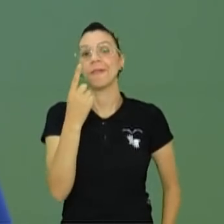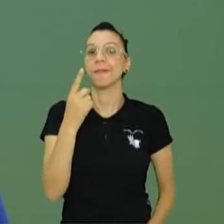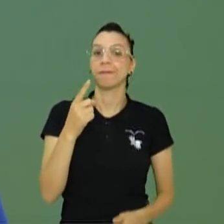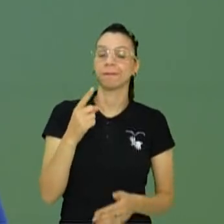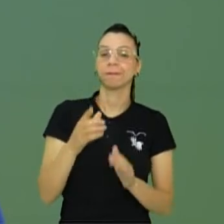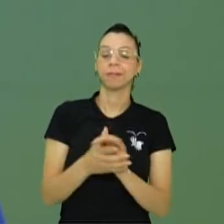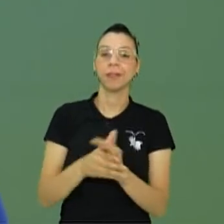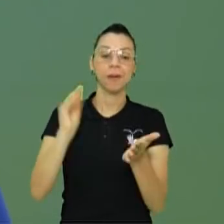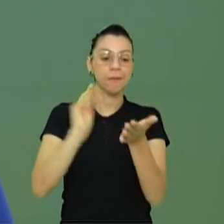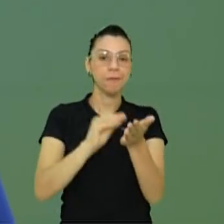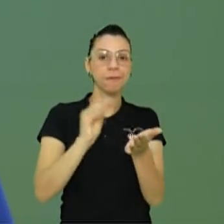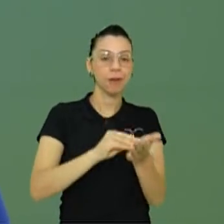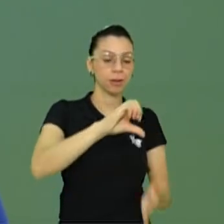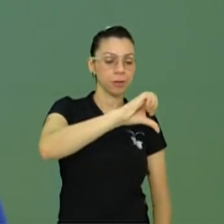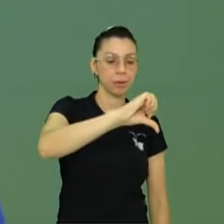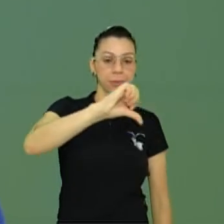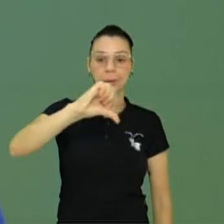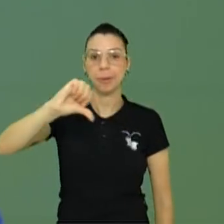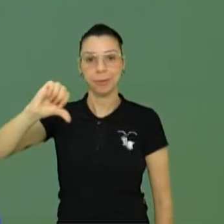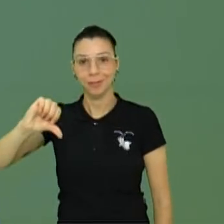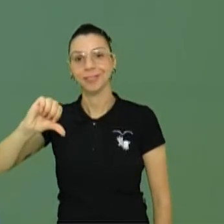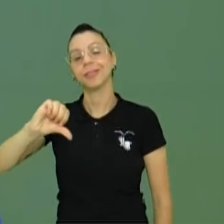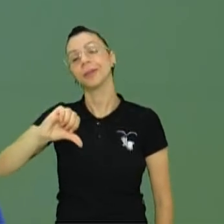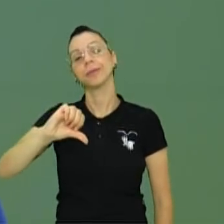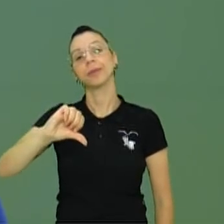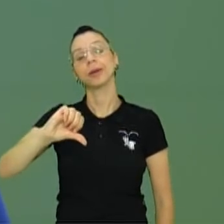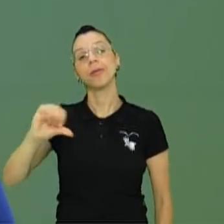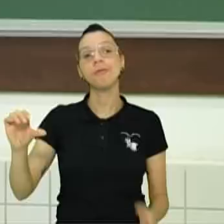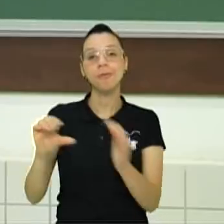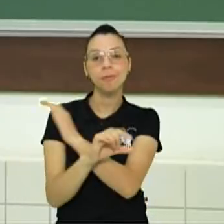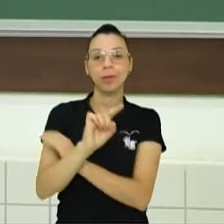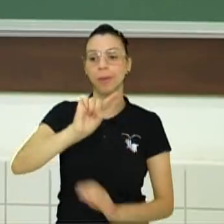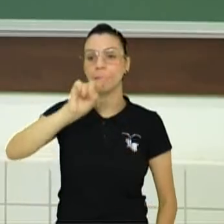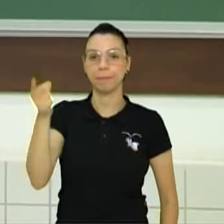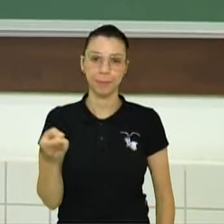para completar os meus 1000 tsurus, tá?